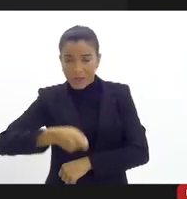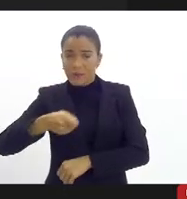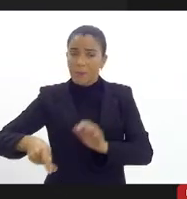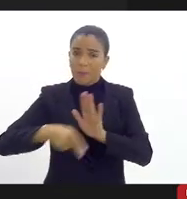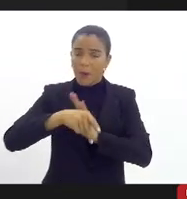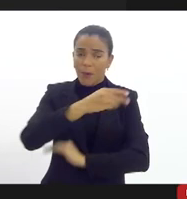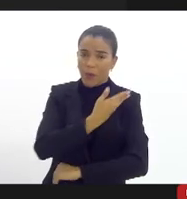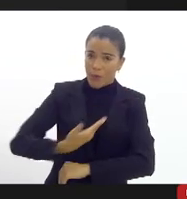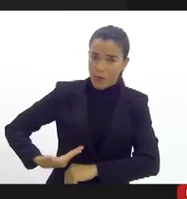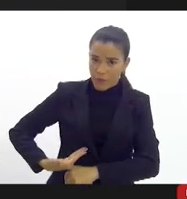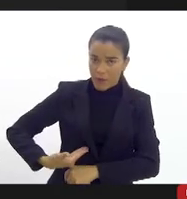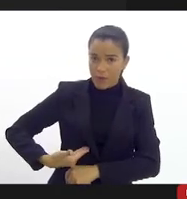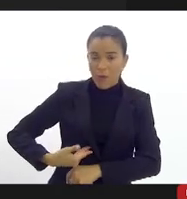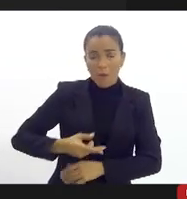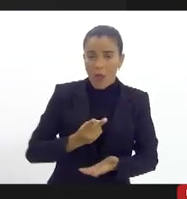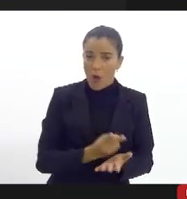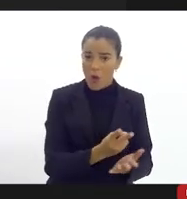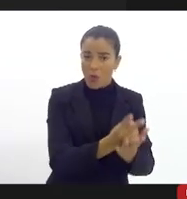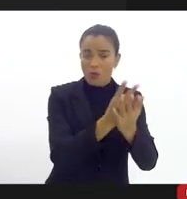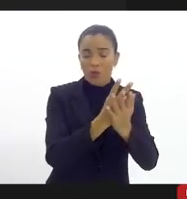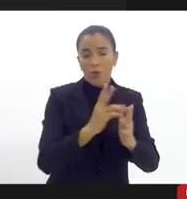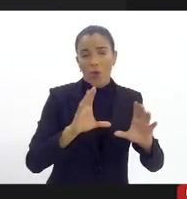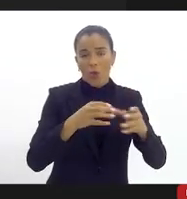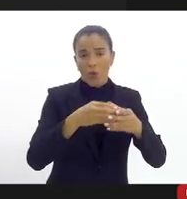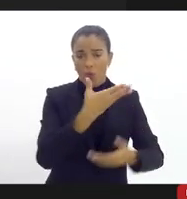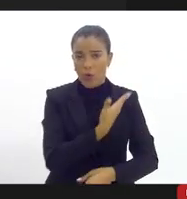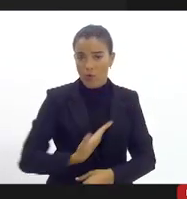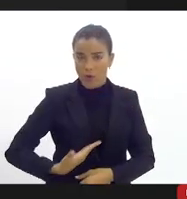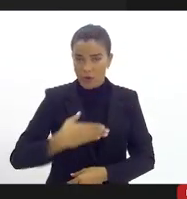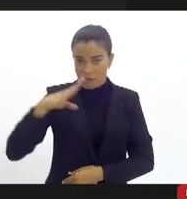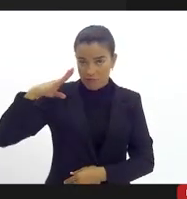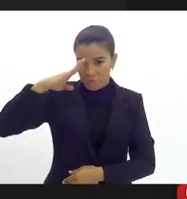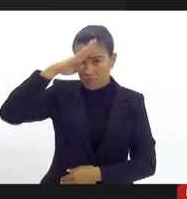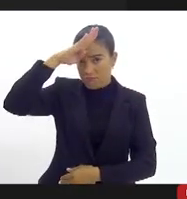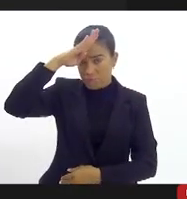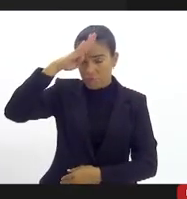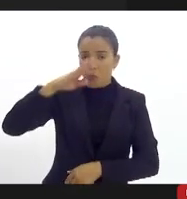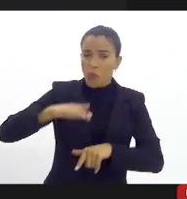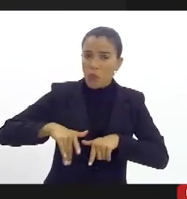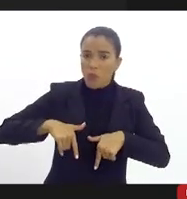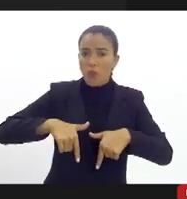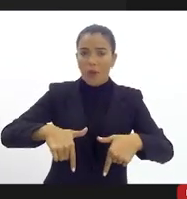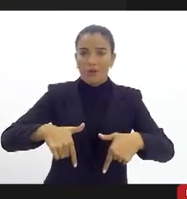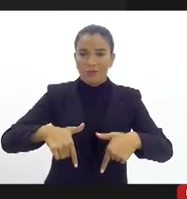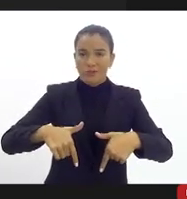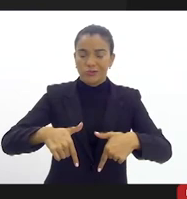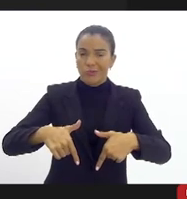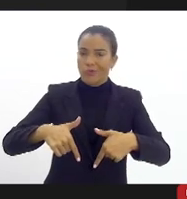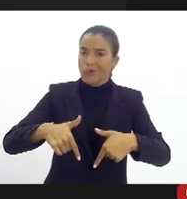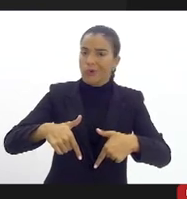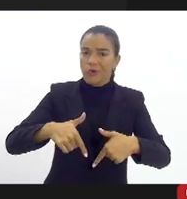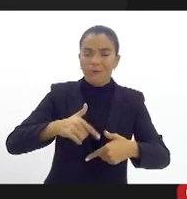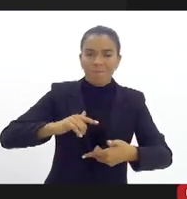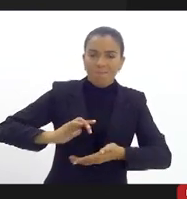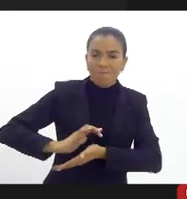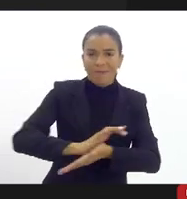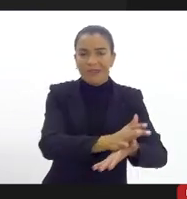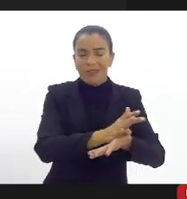temer e mantido depois pelo governo bolsonaro numa atitude completamente antidemocrática